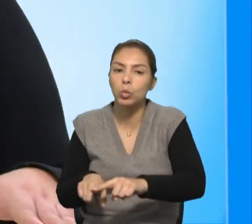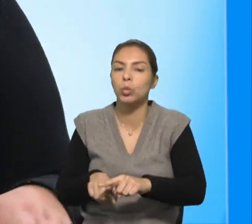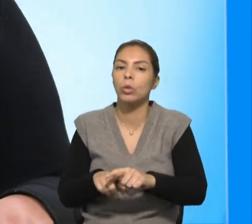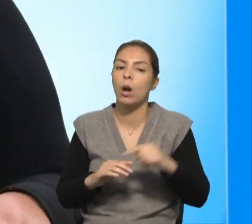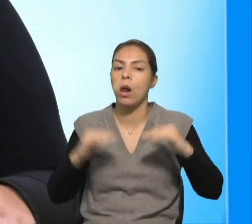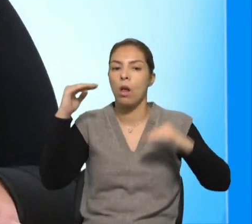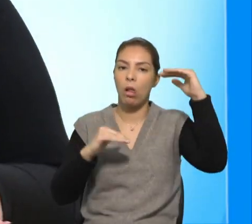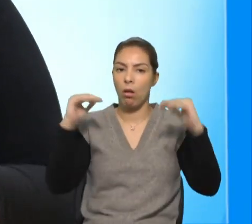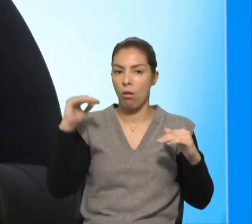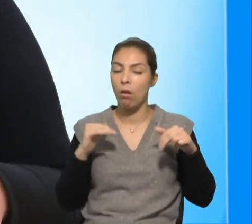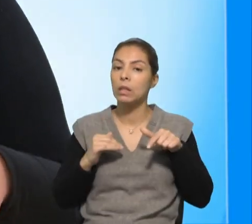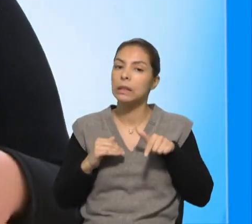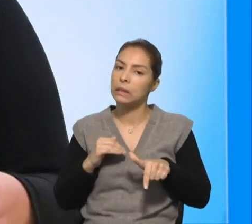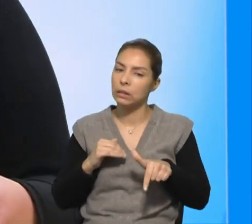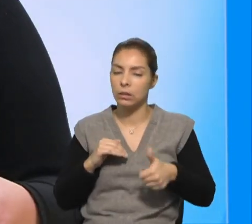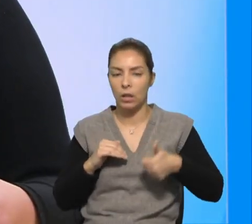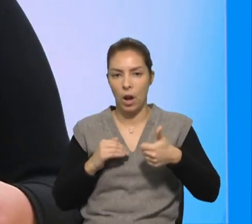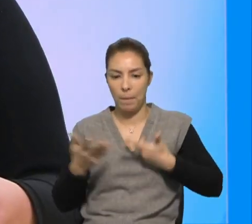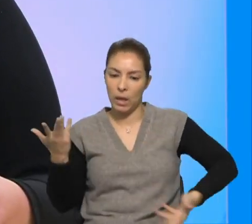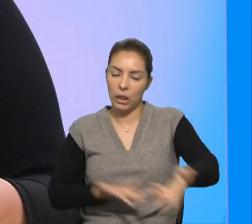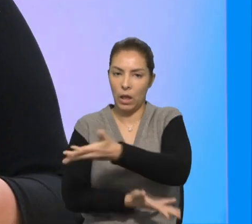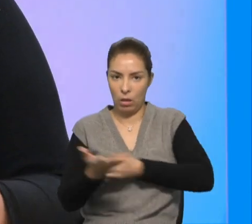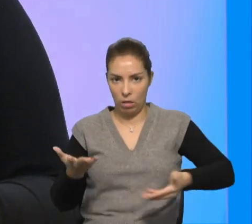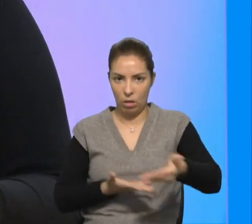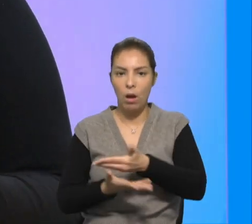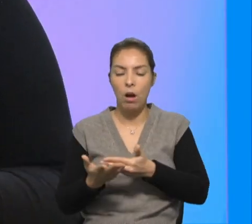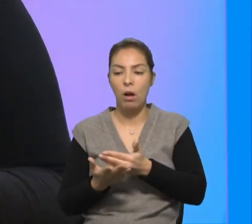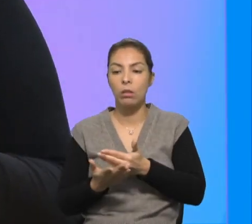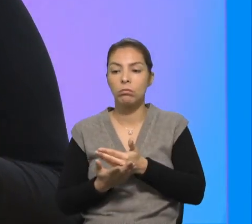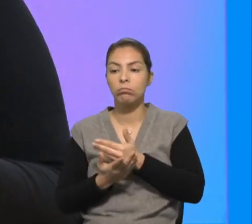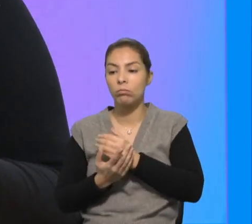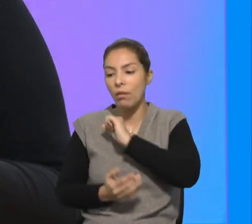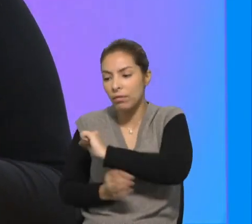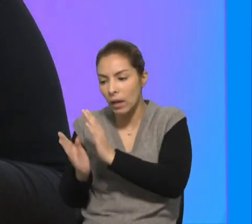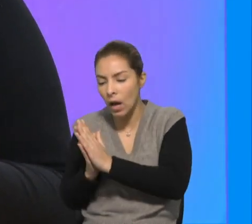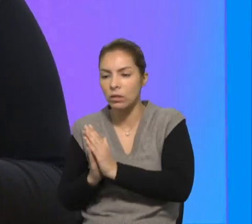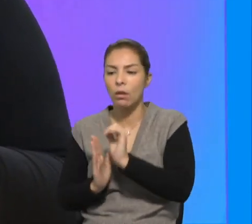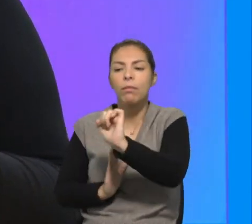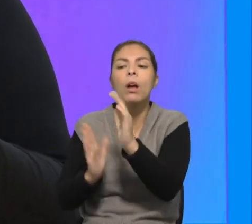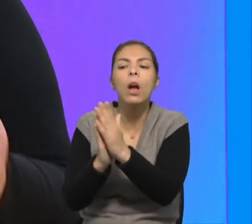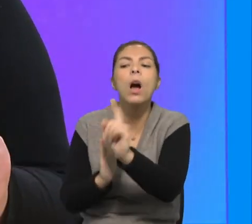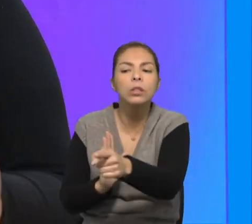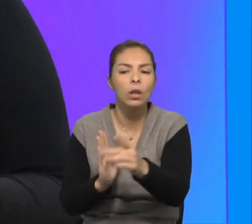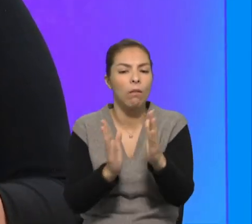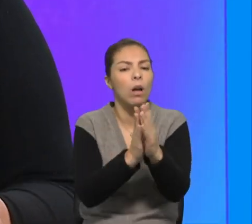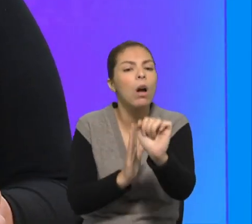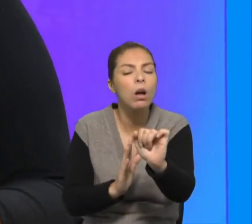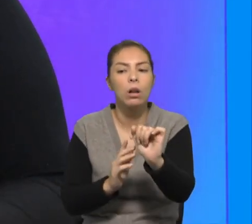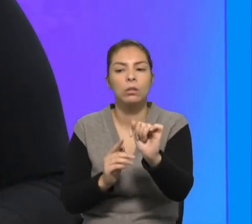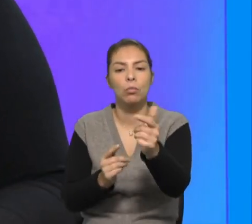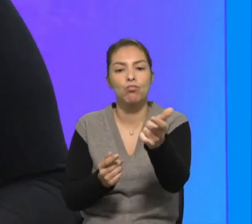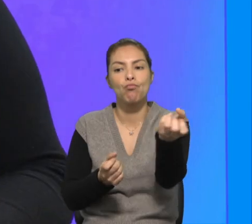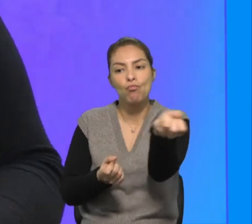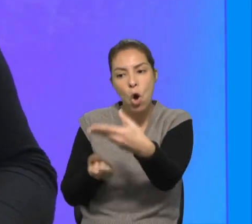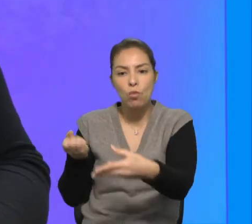possamos partilhar aquilo que são as realidades das nossas dioceses e depois sair dali com objetivos comuns para a Igreja